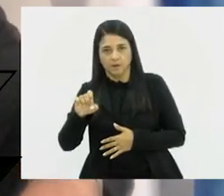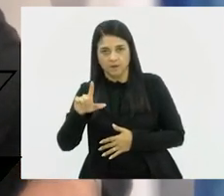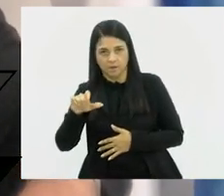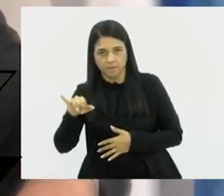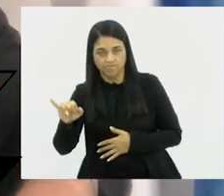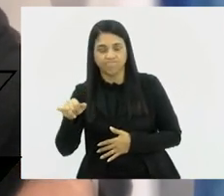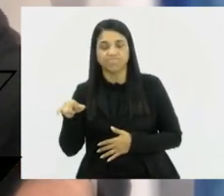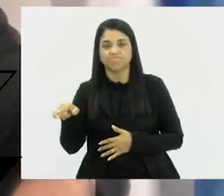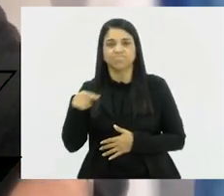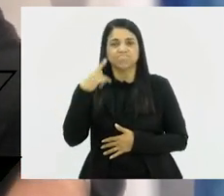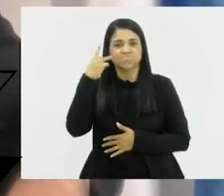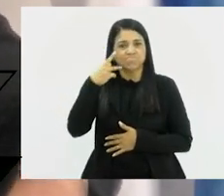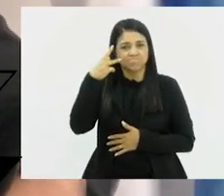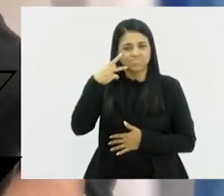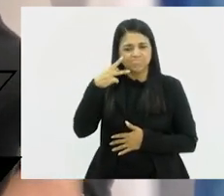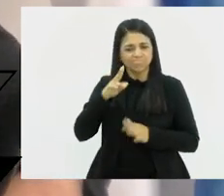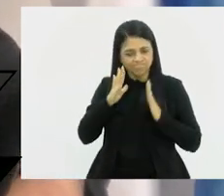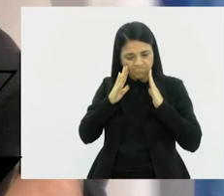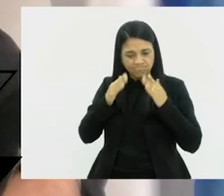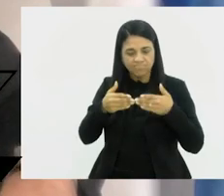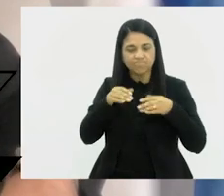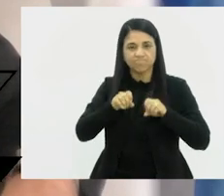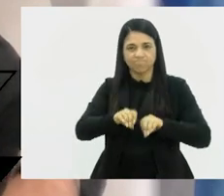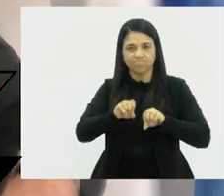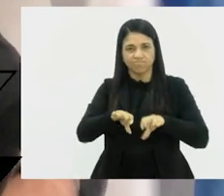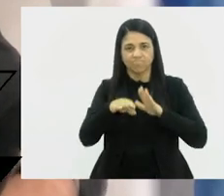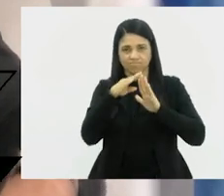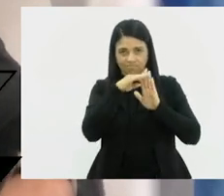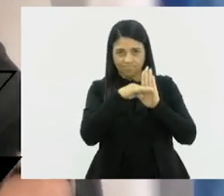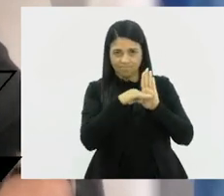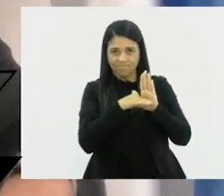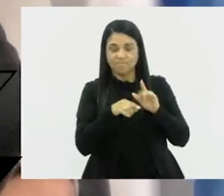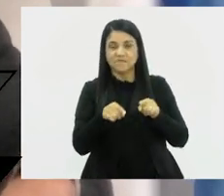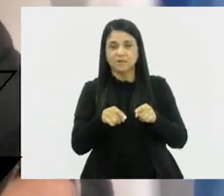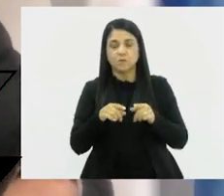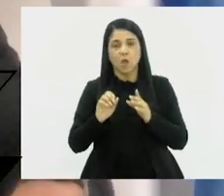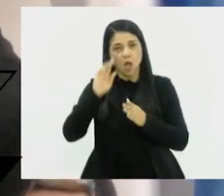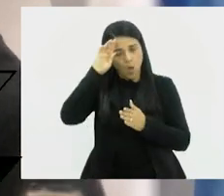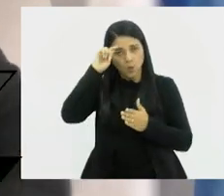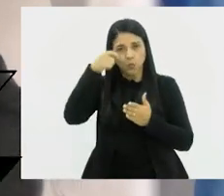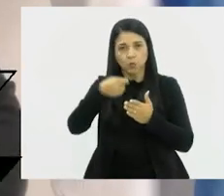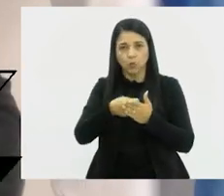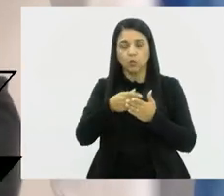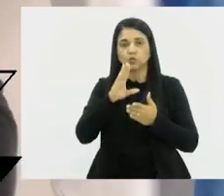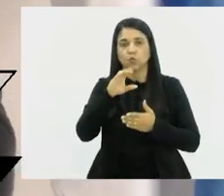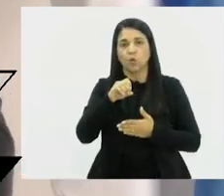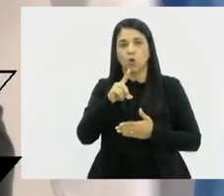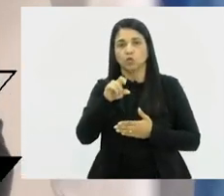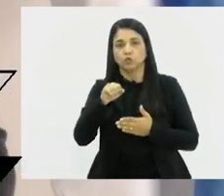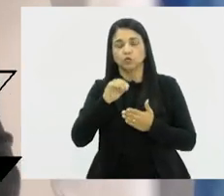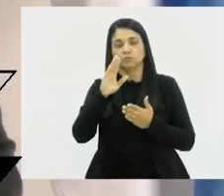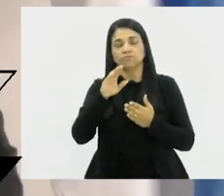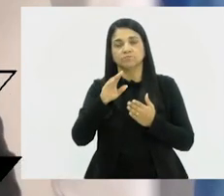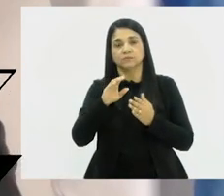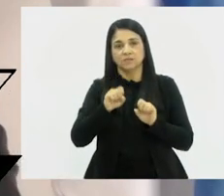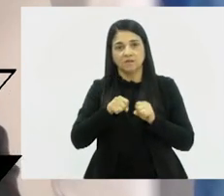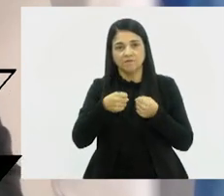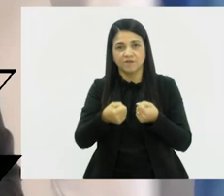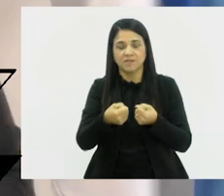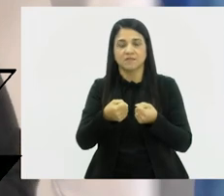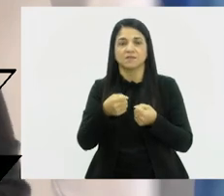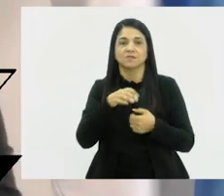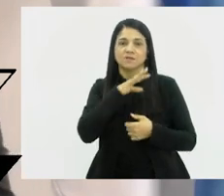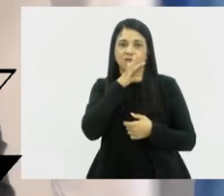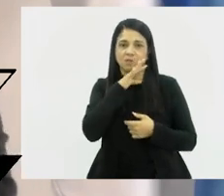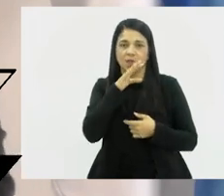um parlamentar vocacionado para a educação, para a pauta da educação, e que é o autor do Código de Defesa dos Animais da cidade do Rio de